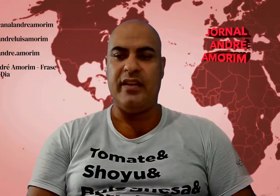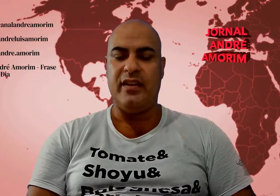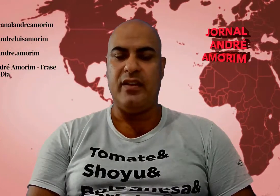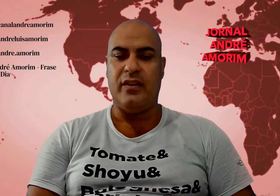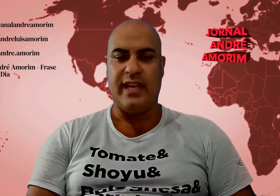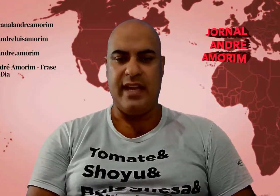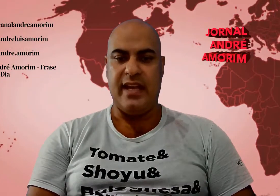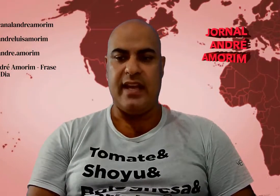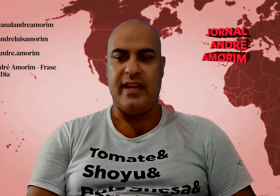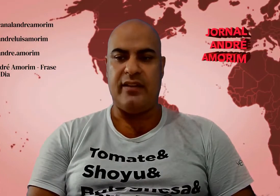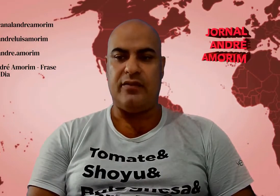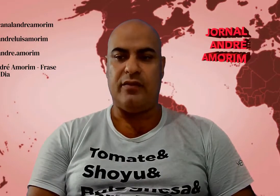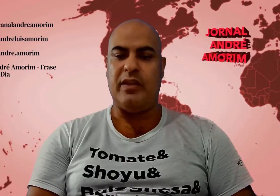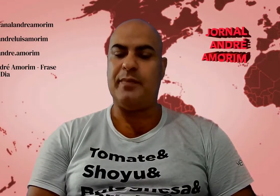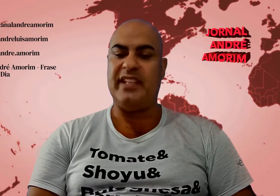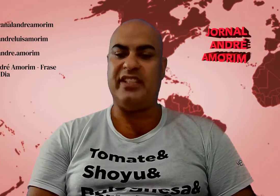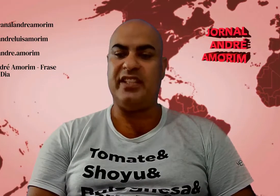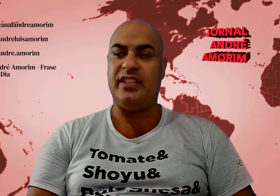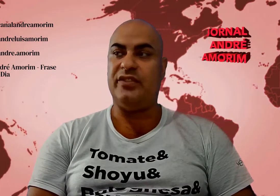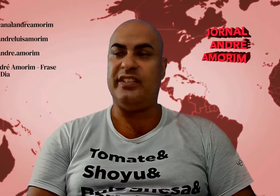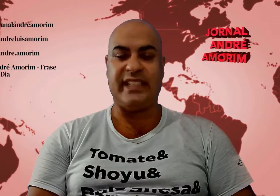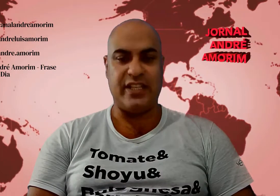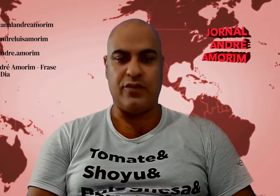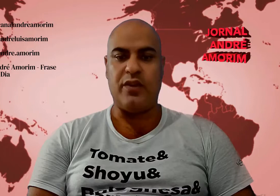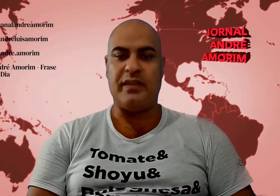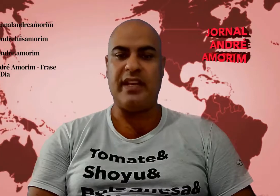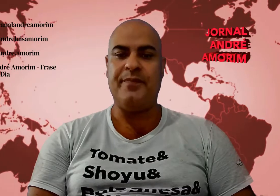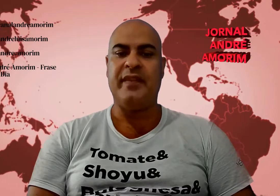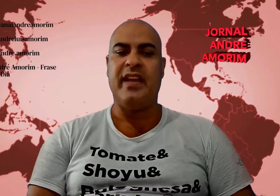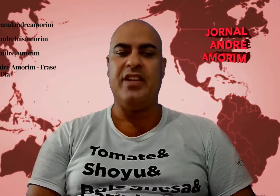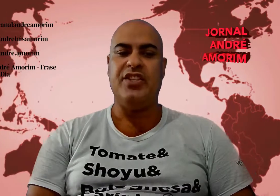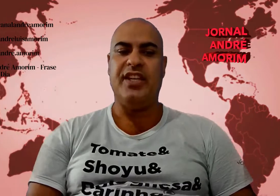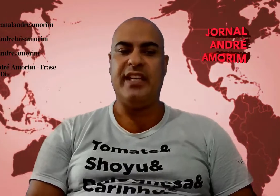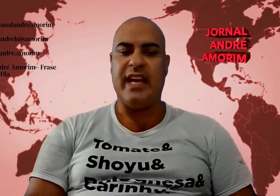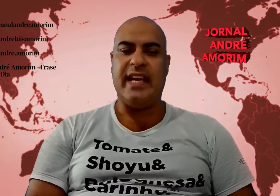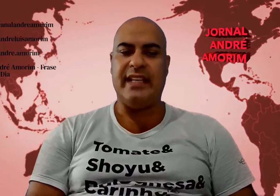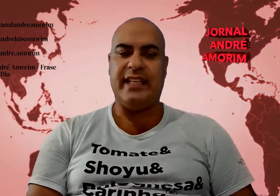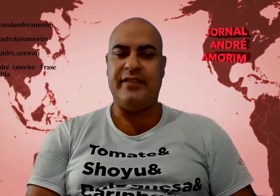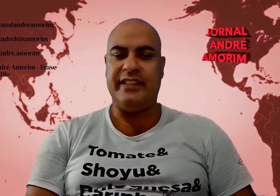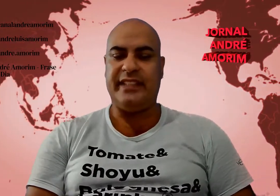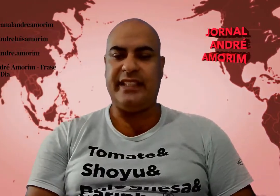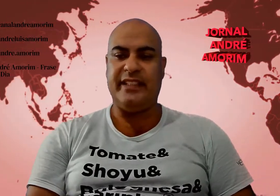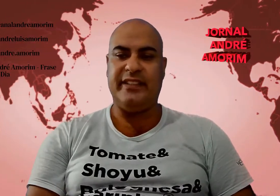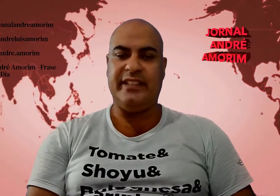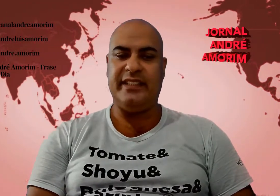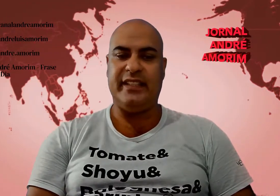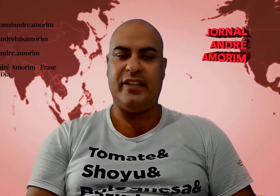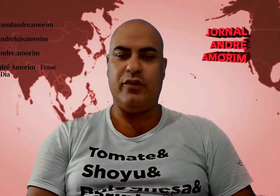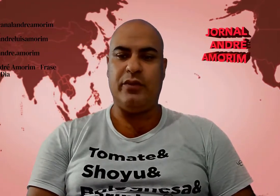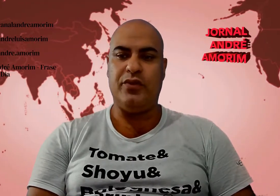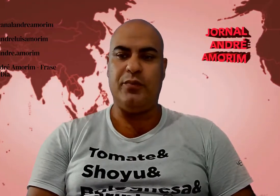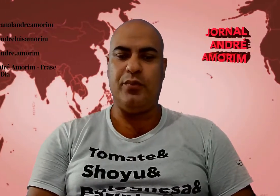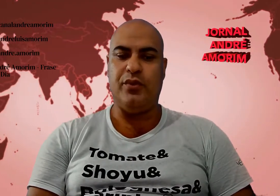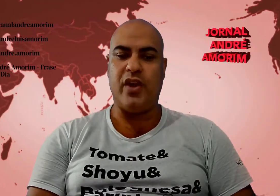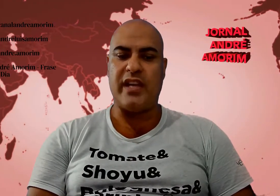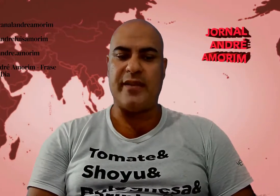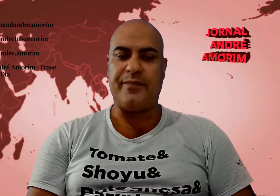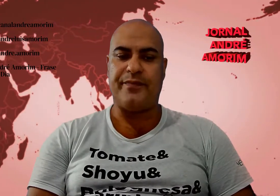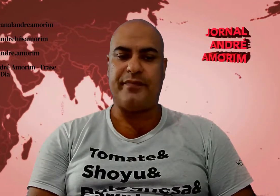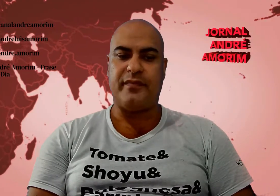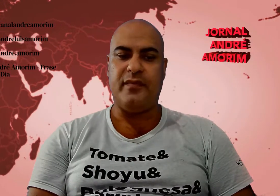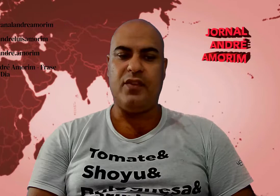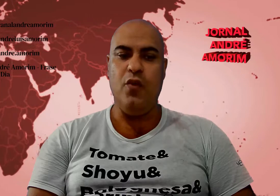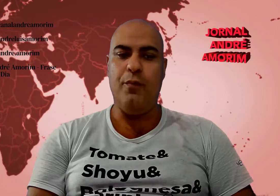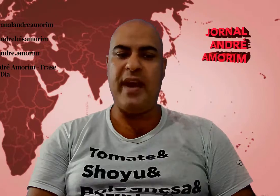Azioni, que é uma espécie de sociedade anônima, né? Chega a incríveis 360 km por